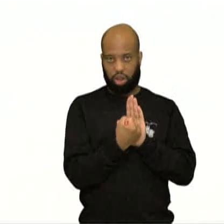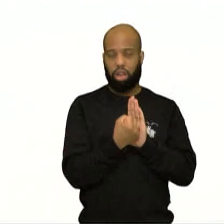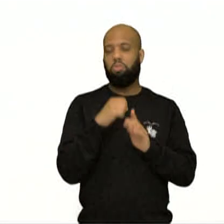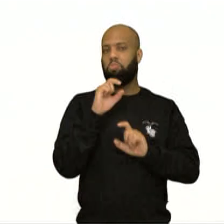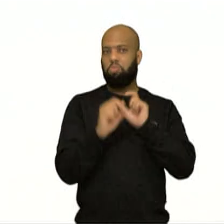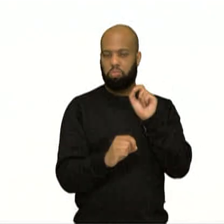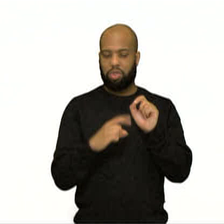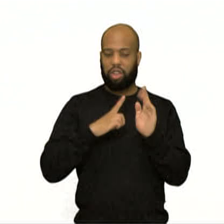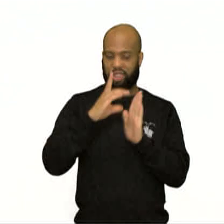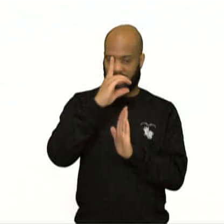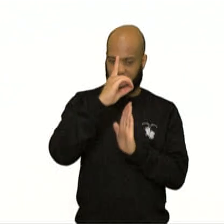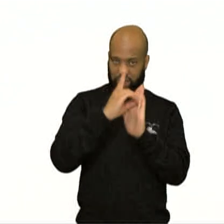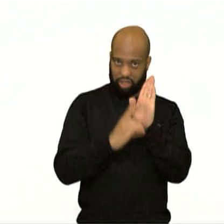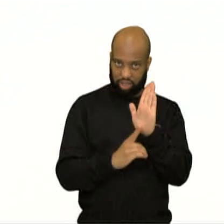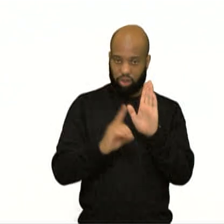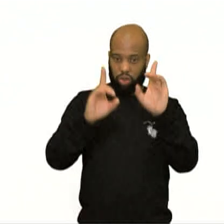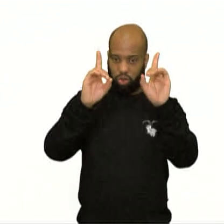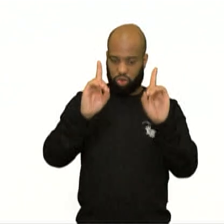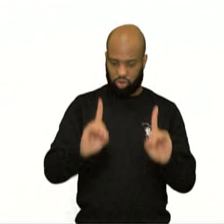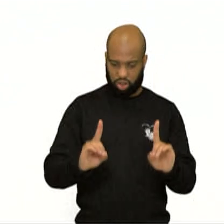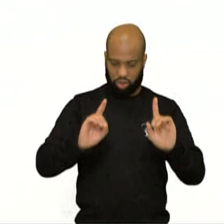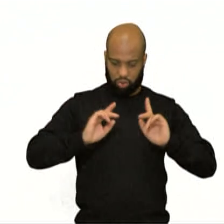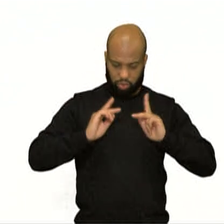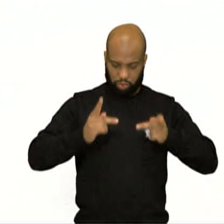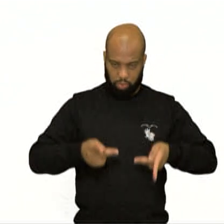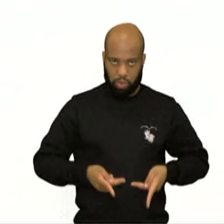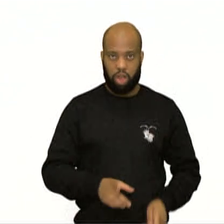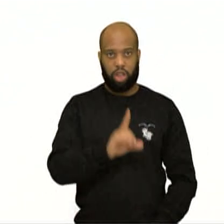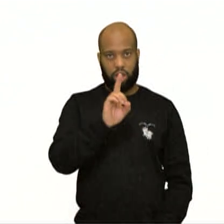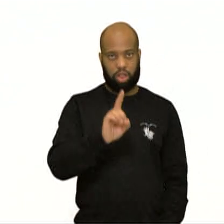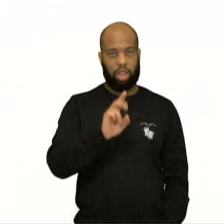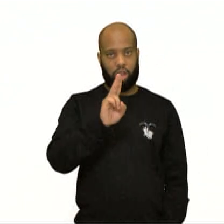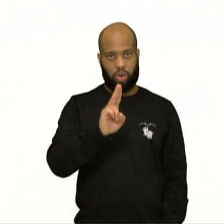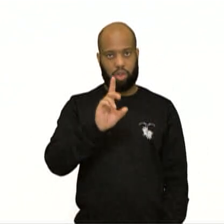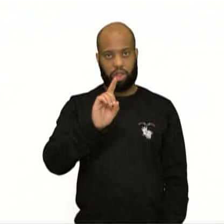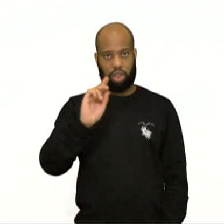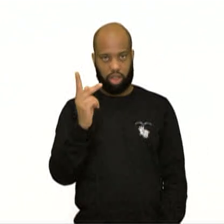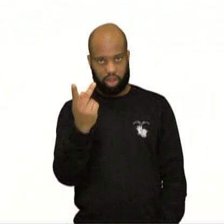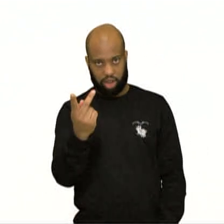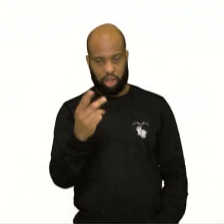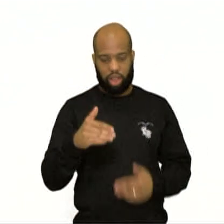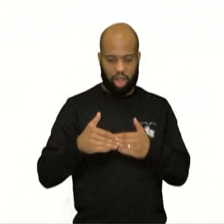Declaração Universal dos Direitos Humanos, a partir da criação da Organização